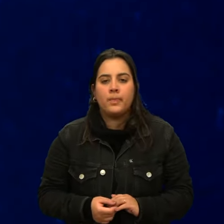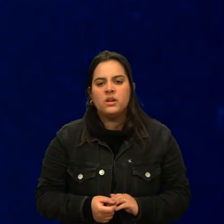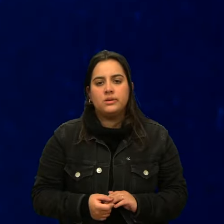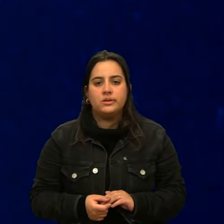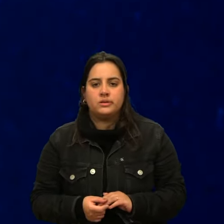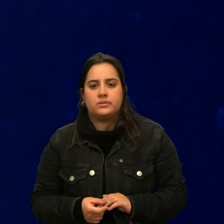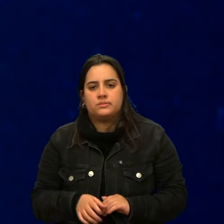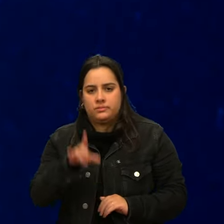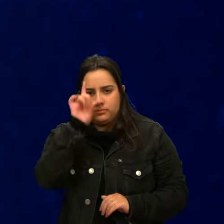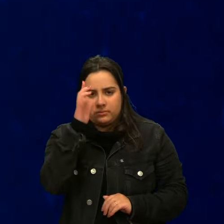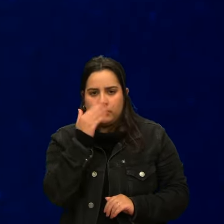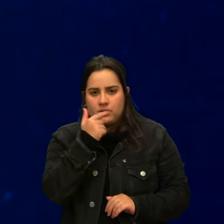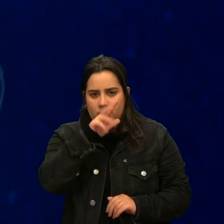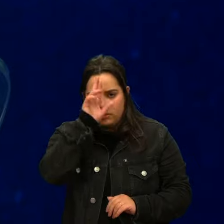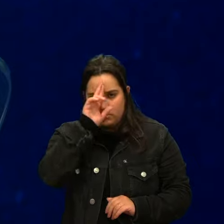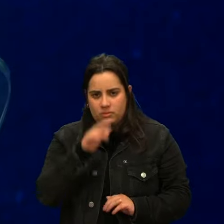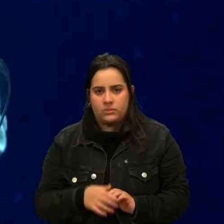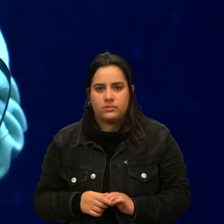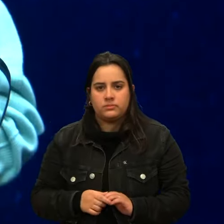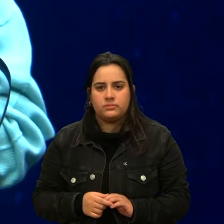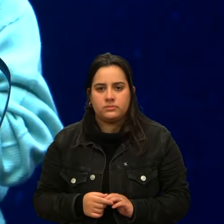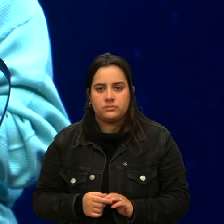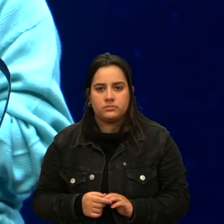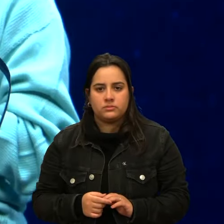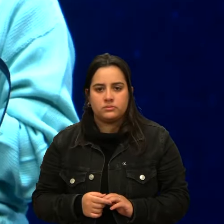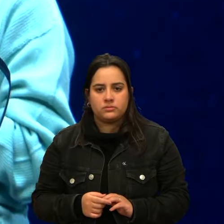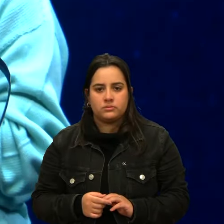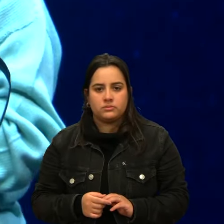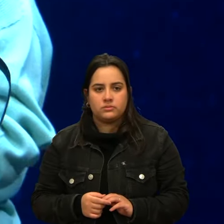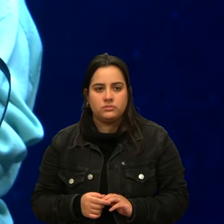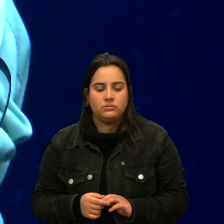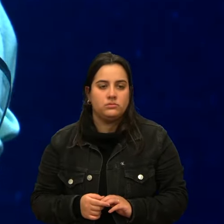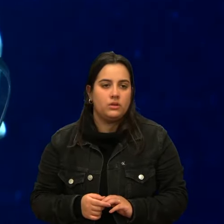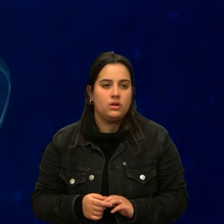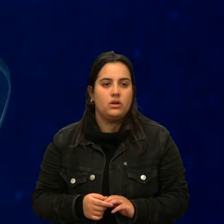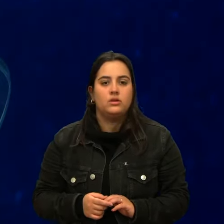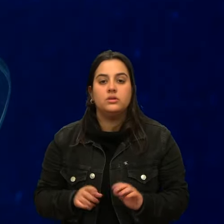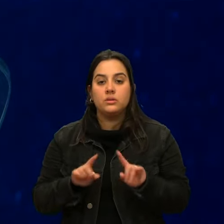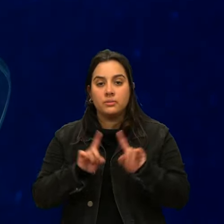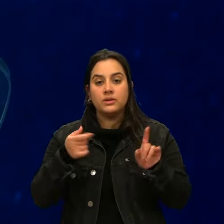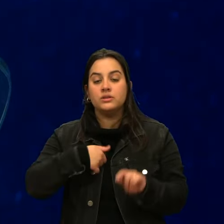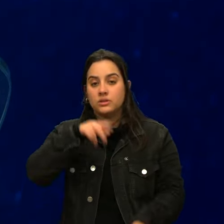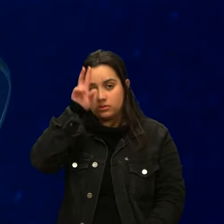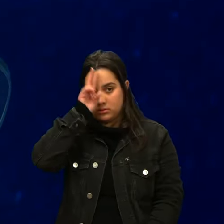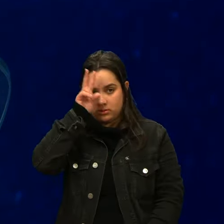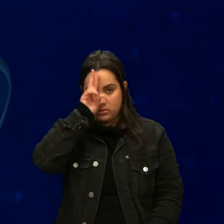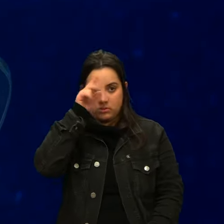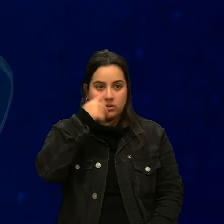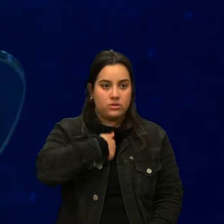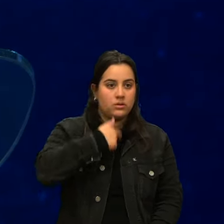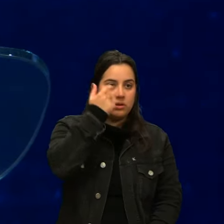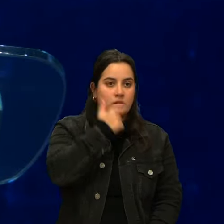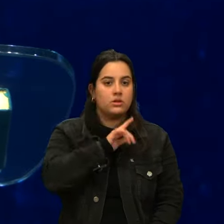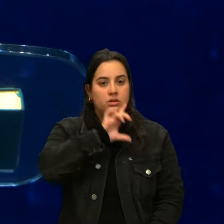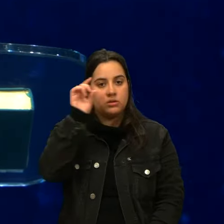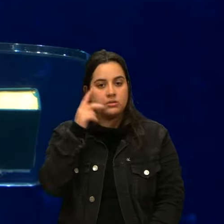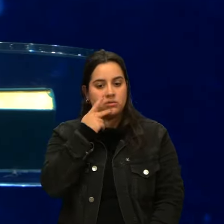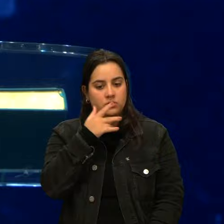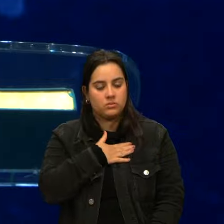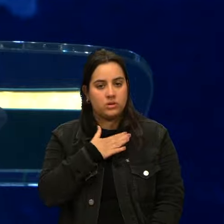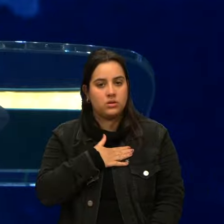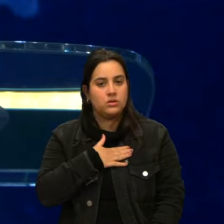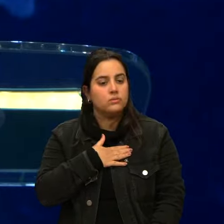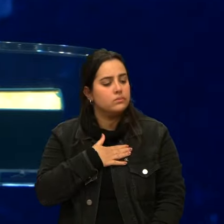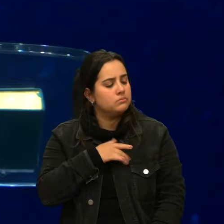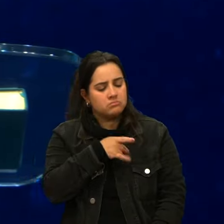para almoçar, não sei o que a gente foi fazer. Mas eu lembro que enquanto eu estava aqui, Deus falou comigo, Raquel, não se preocupe.